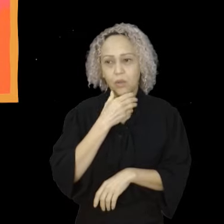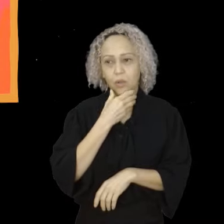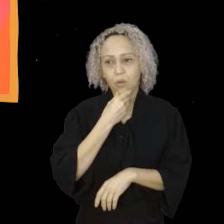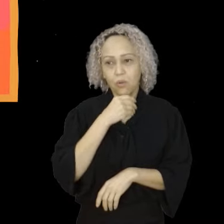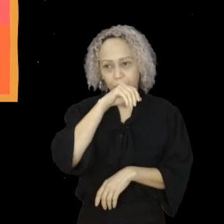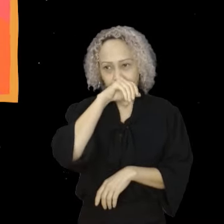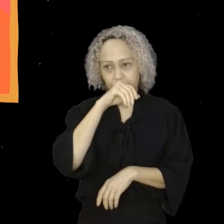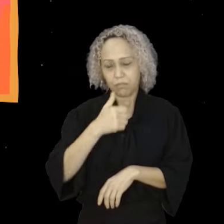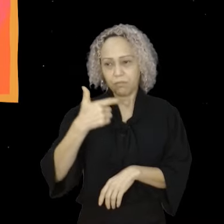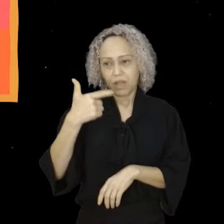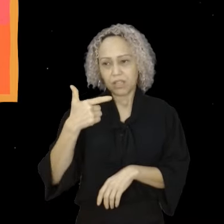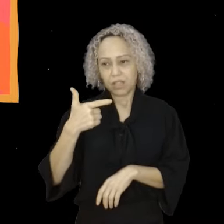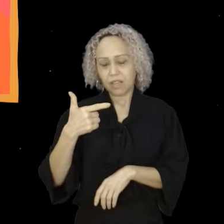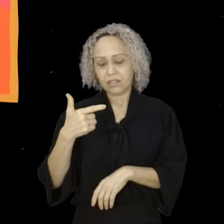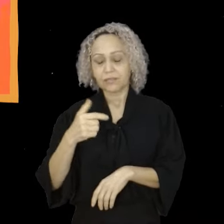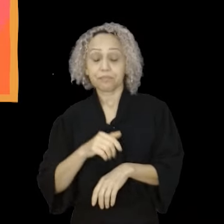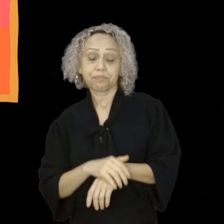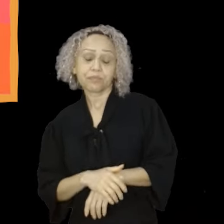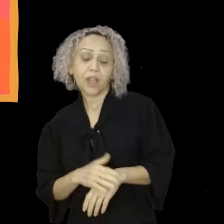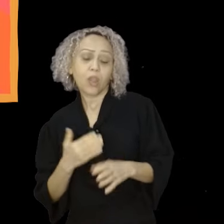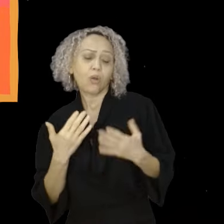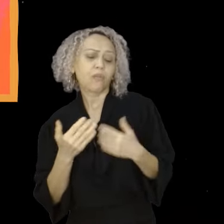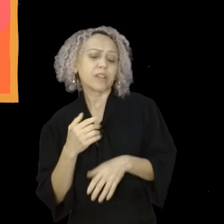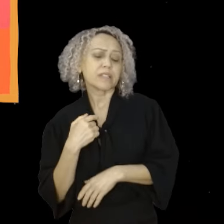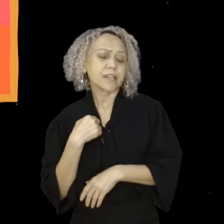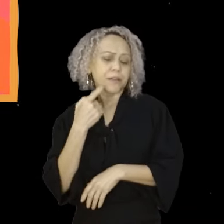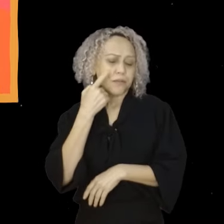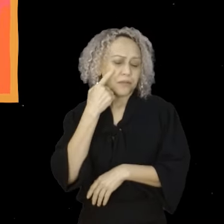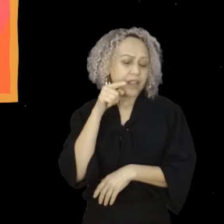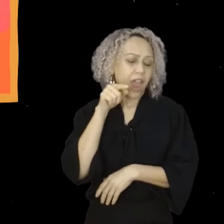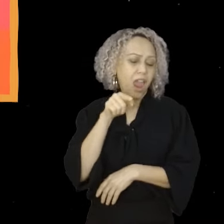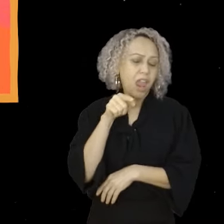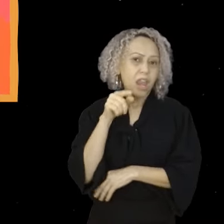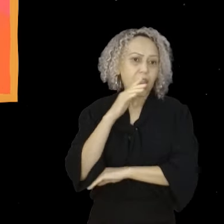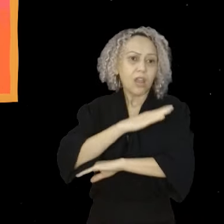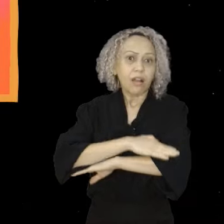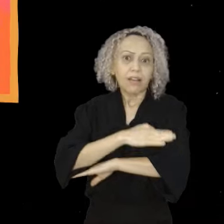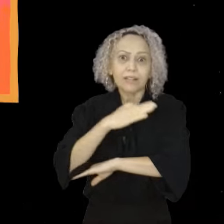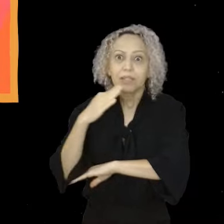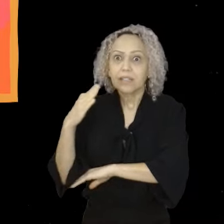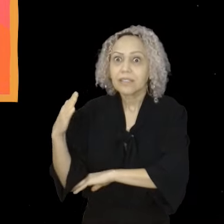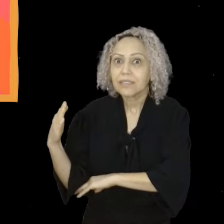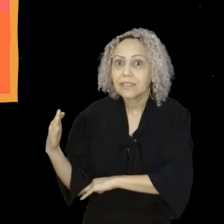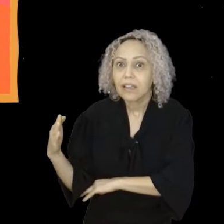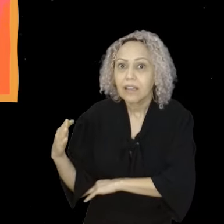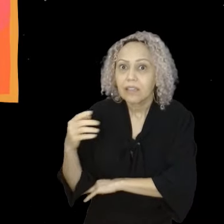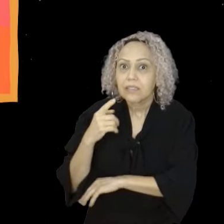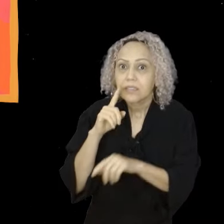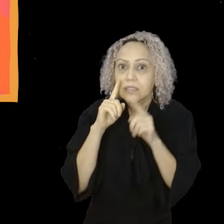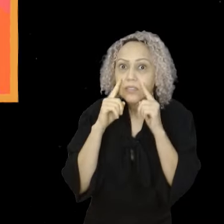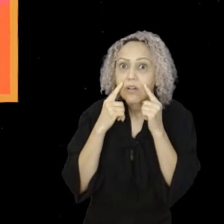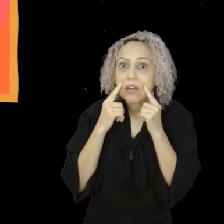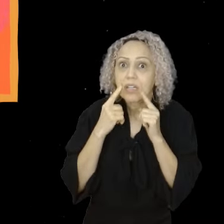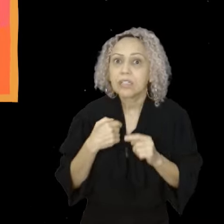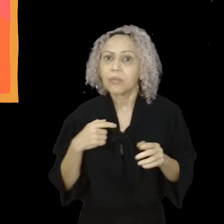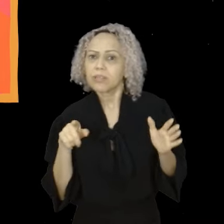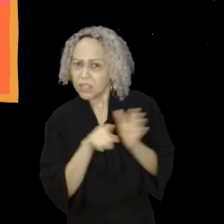ele tava chorando, olhando pela janela. E eu, nossa, mas por que você tá chorando, né? É um dia feliz.